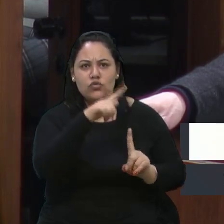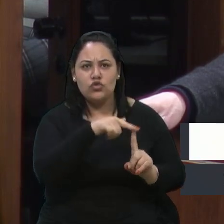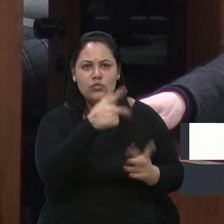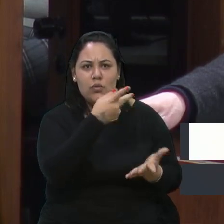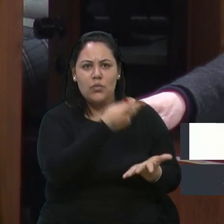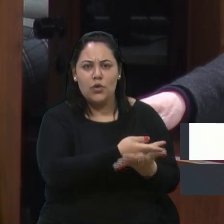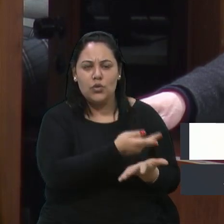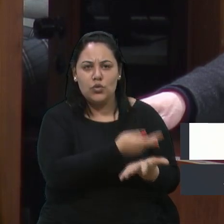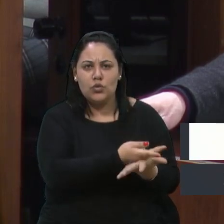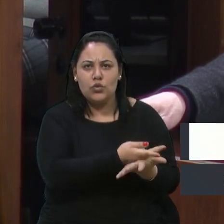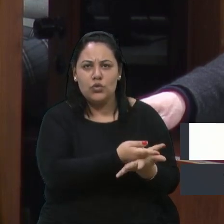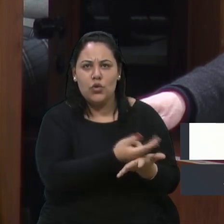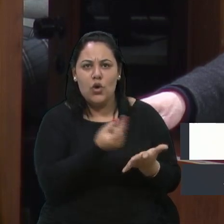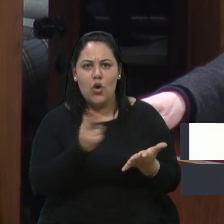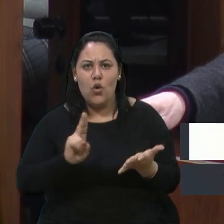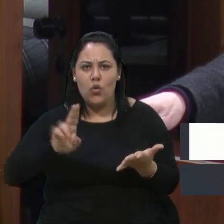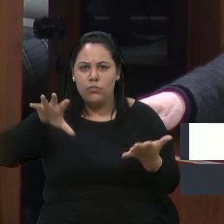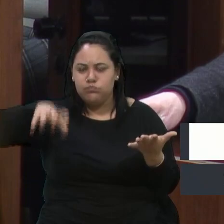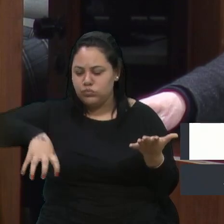produto ou de setor.